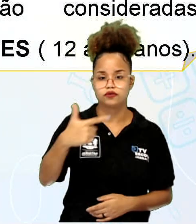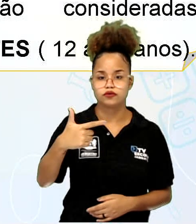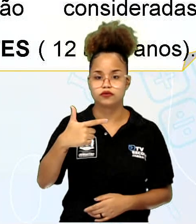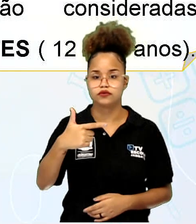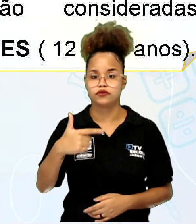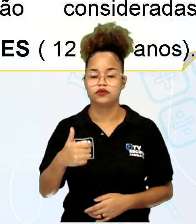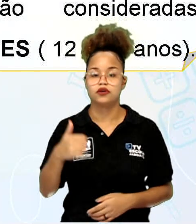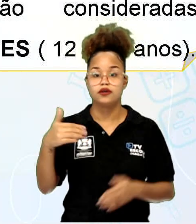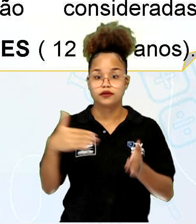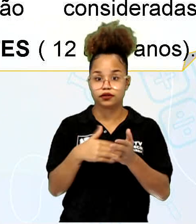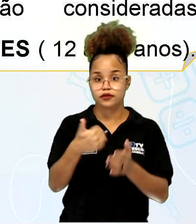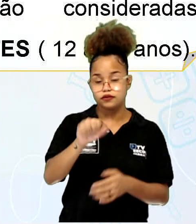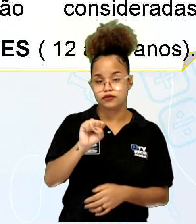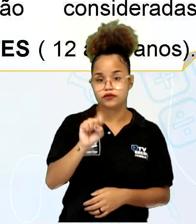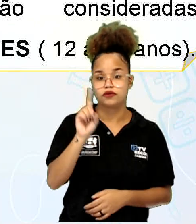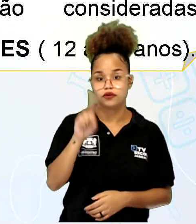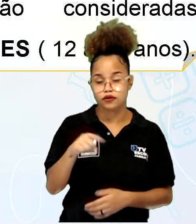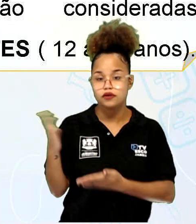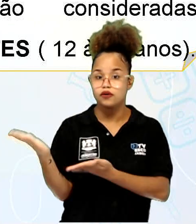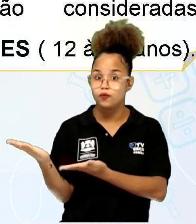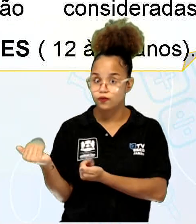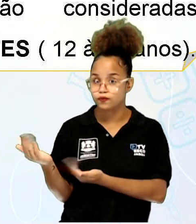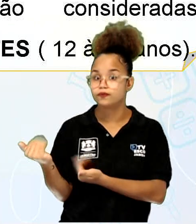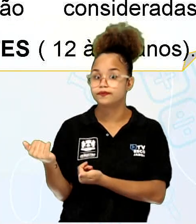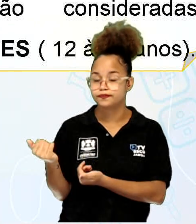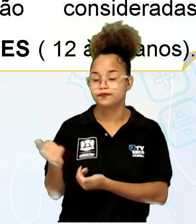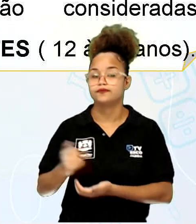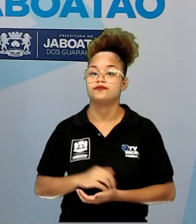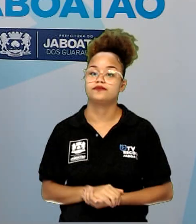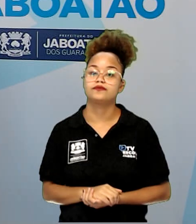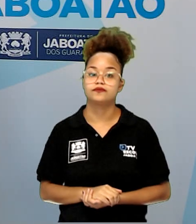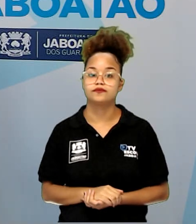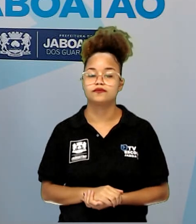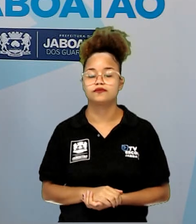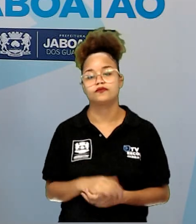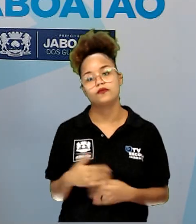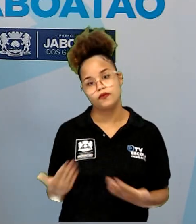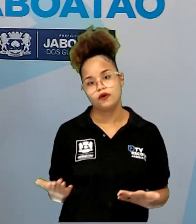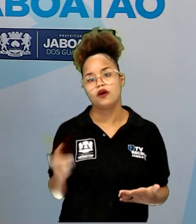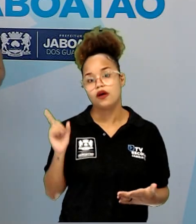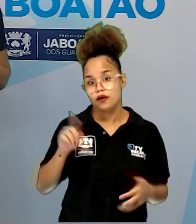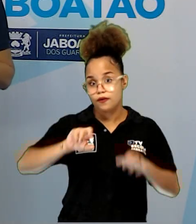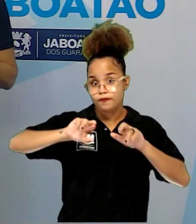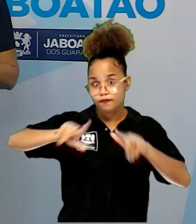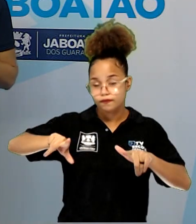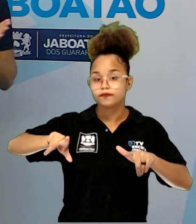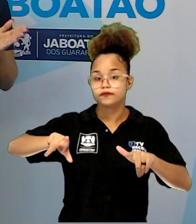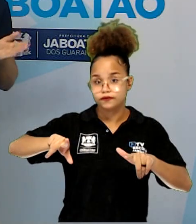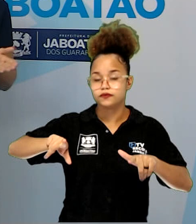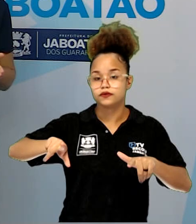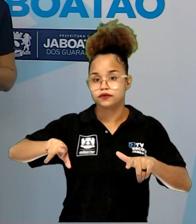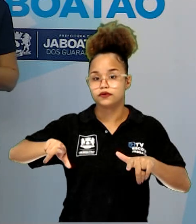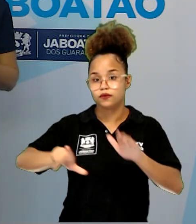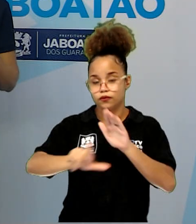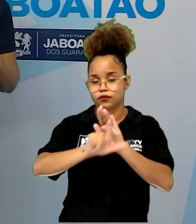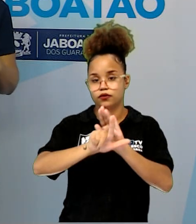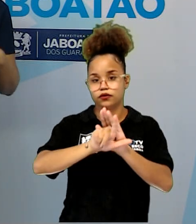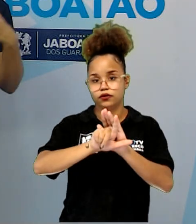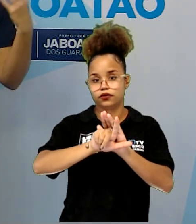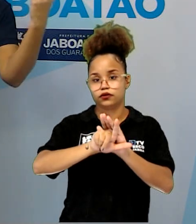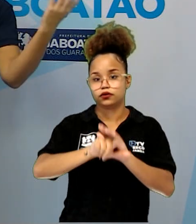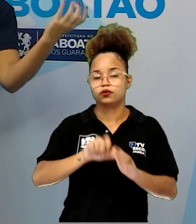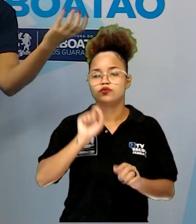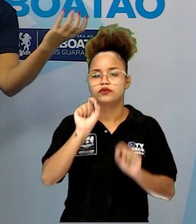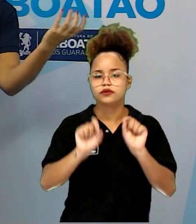completos já são consideradas adolescentes. Então, essa é a diferença, de acordo com a lei, para o que